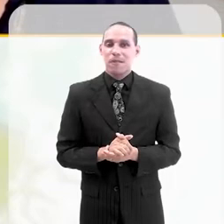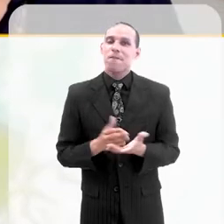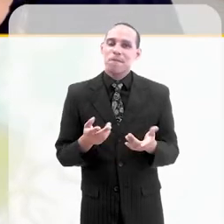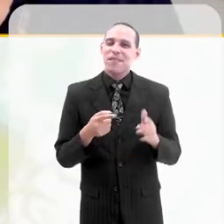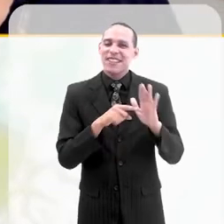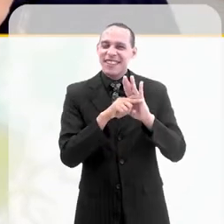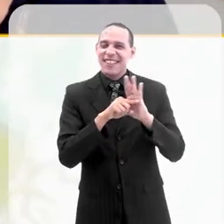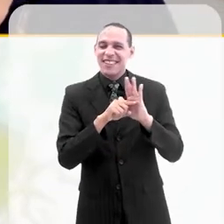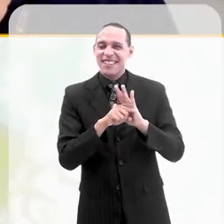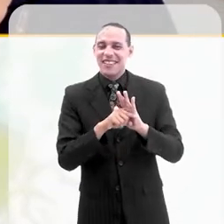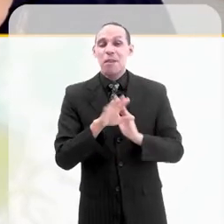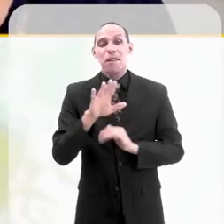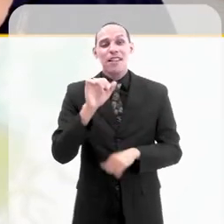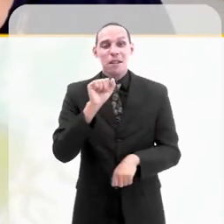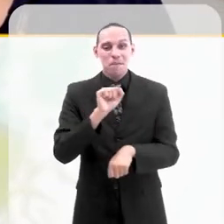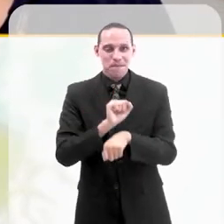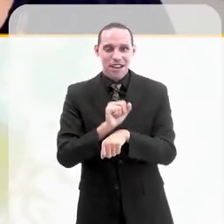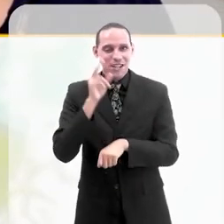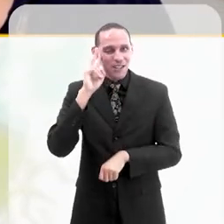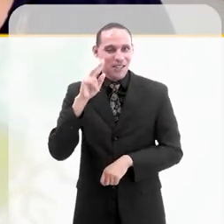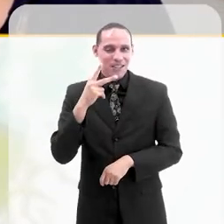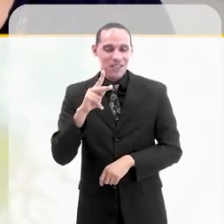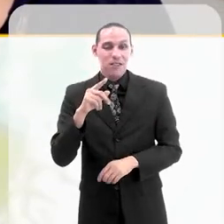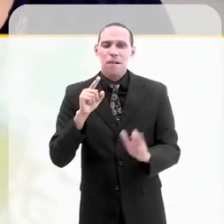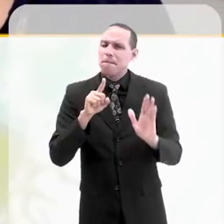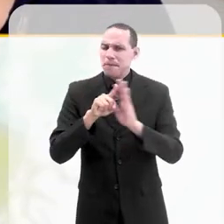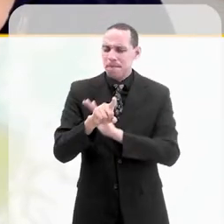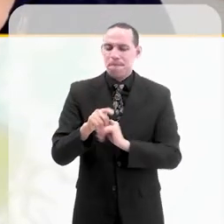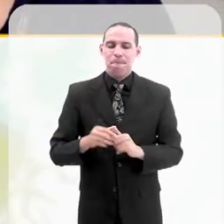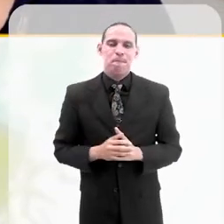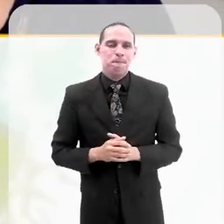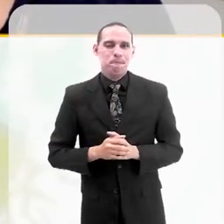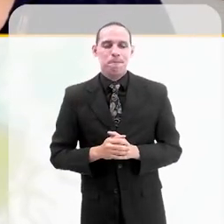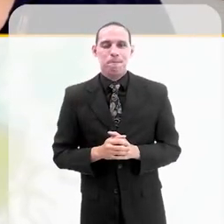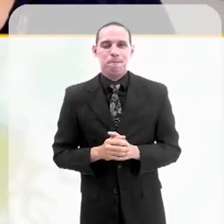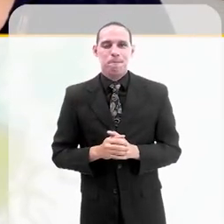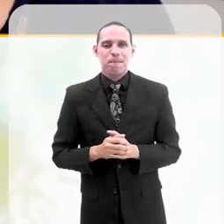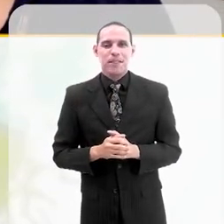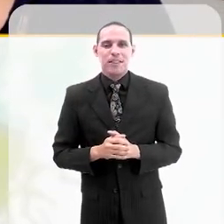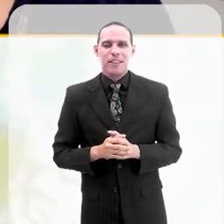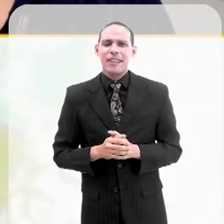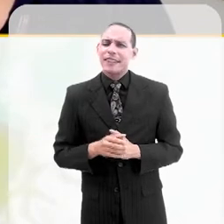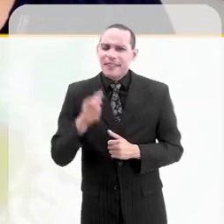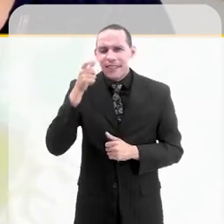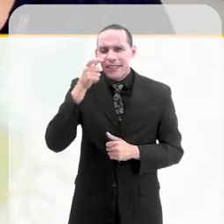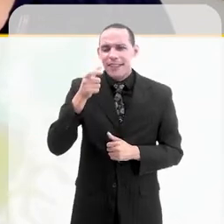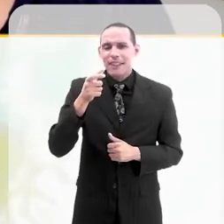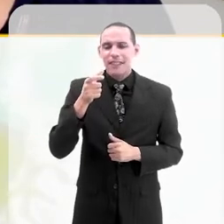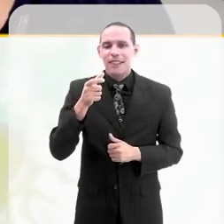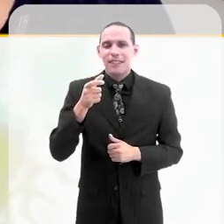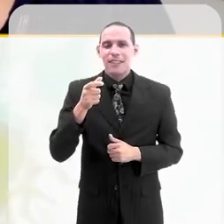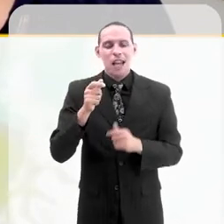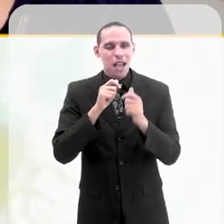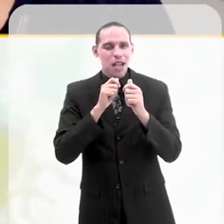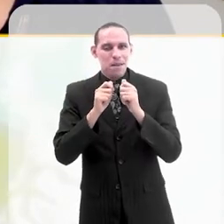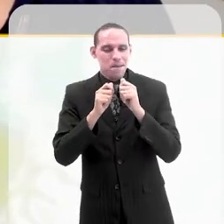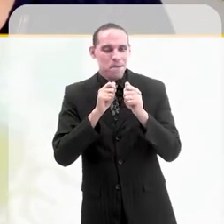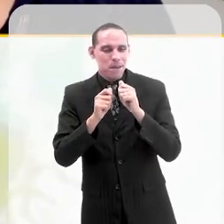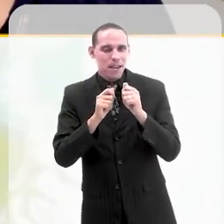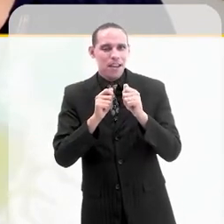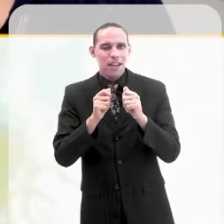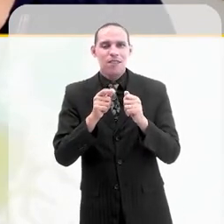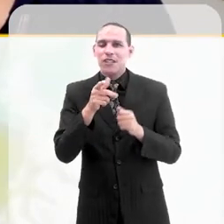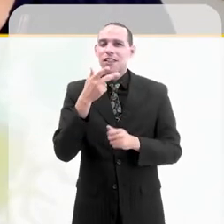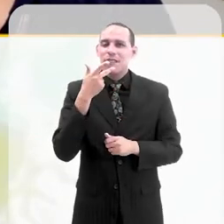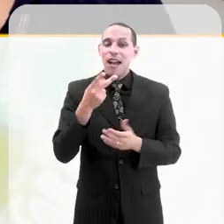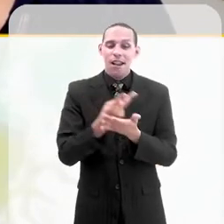Perfeito. Mas eu vou sabe? parar a tua história aqui para te fazer uma pergunta. É interessante durante a entrevista, quando você fala de um erro